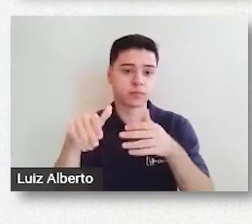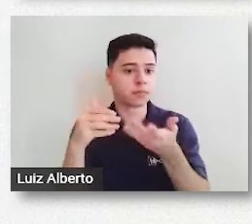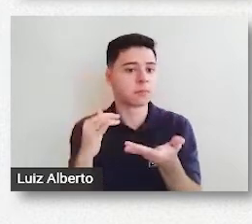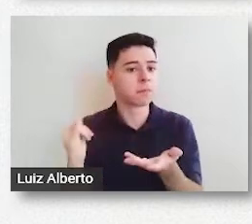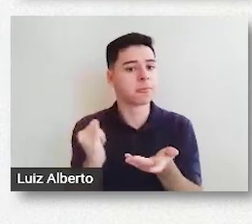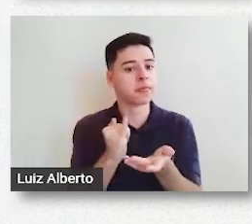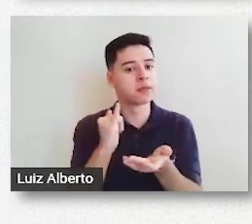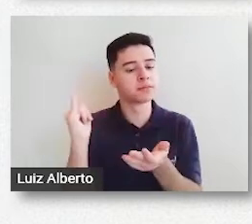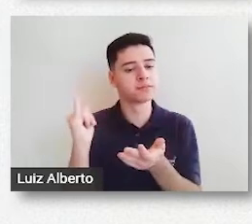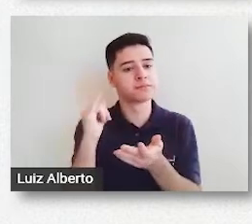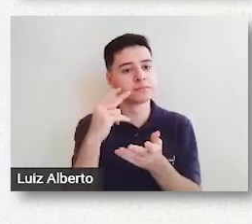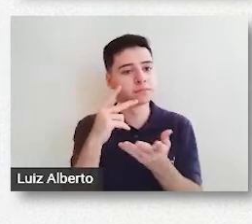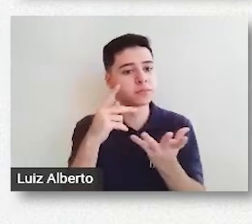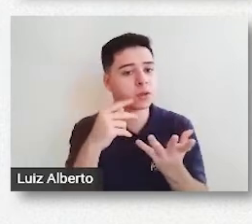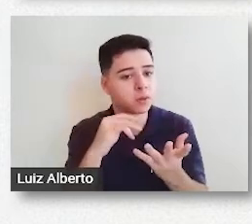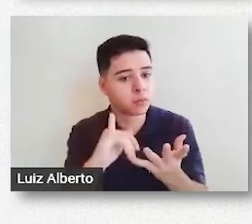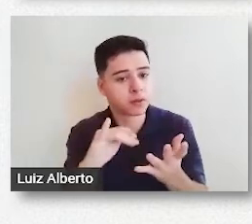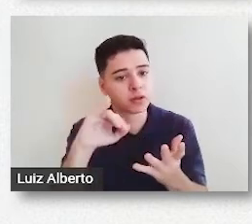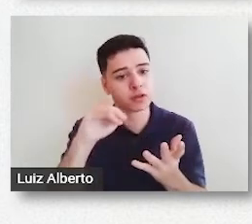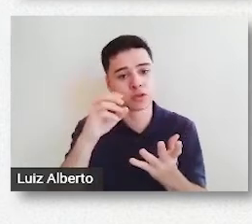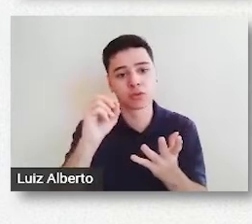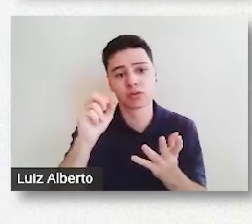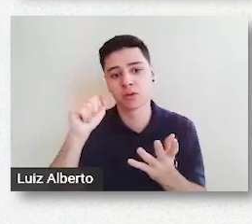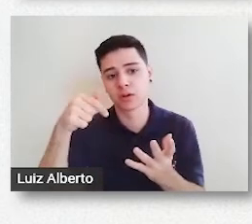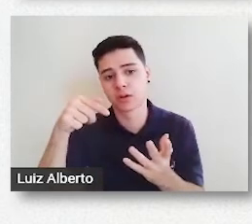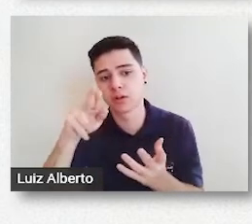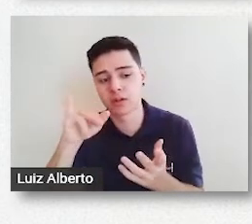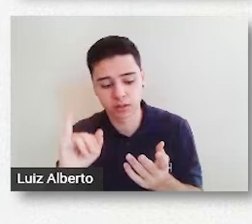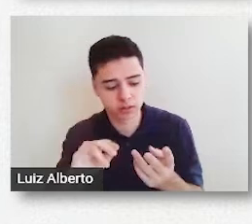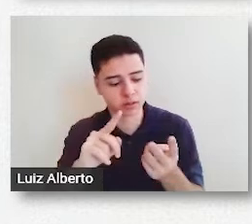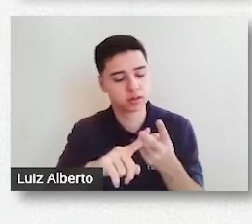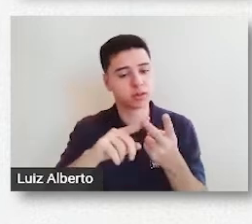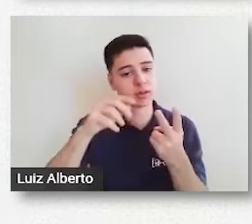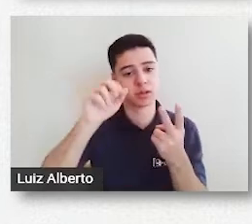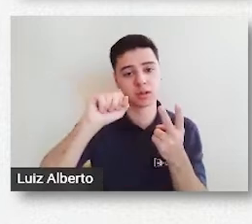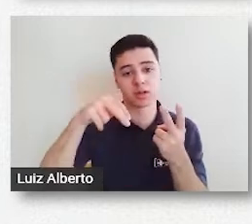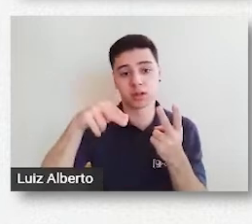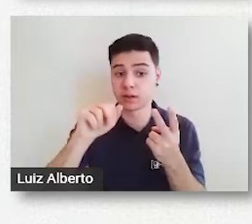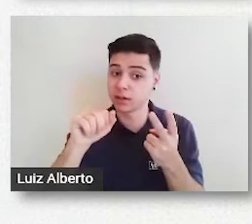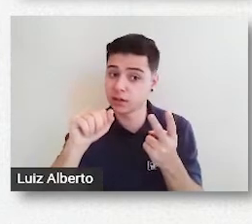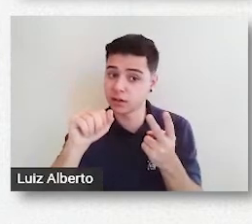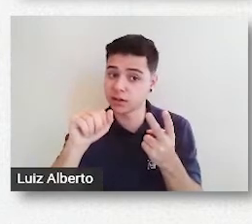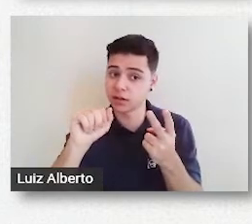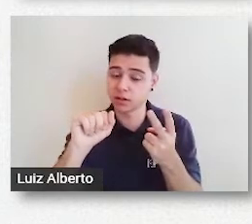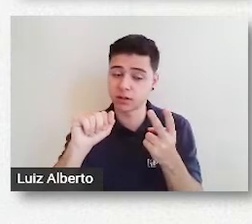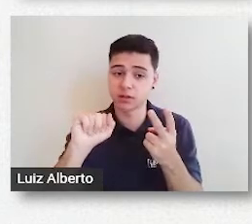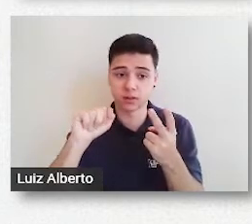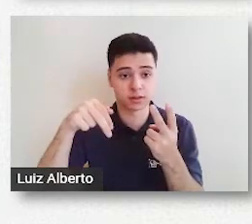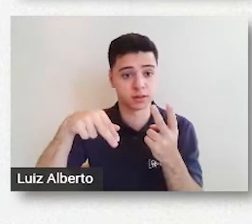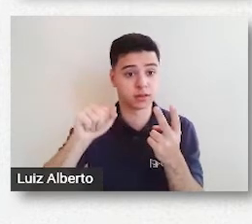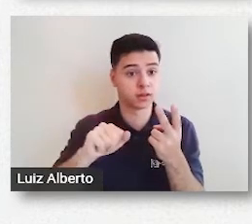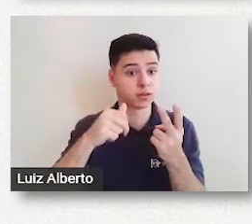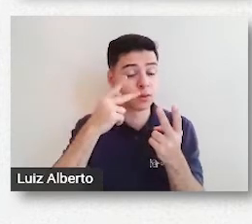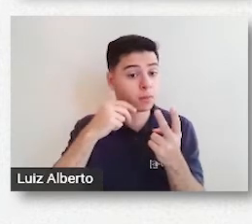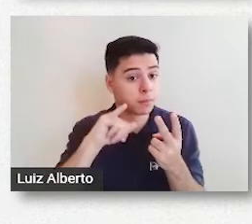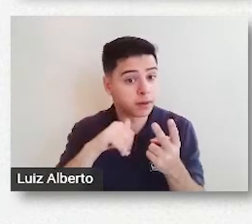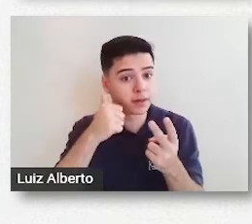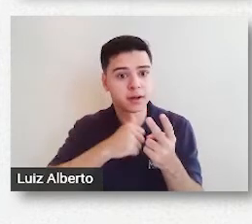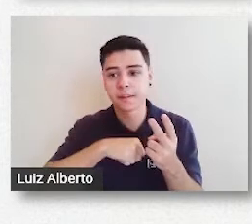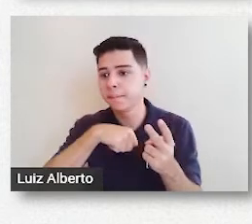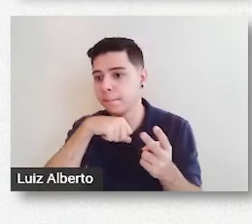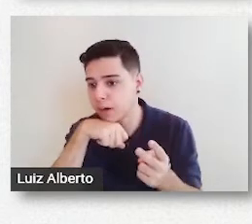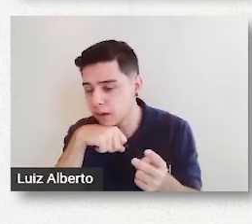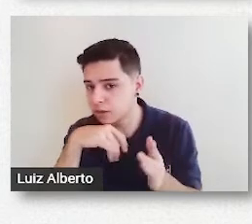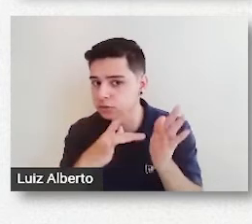tanto Joaquim quanto Diana, né, que são os pais né, da mãe do Messias, né, que